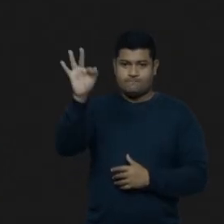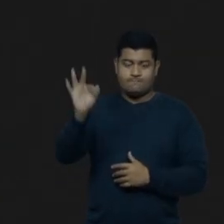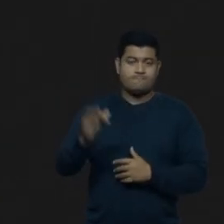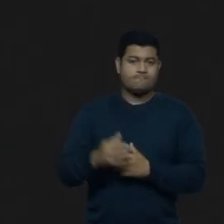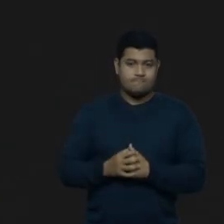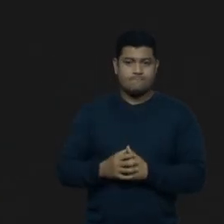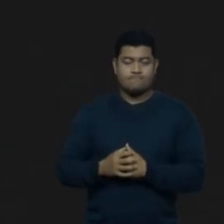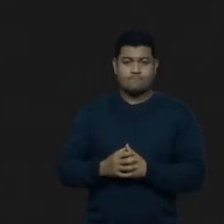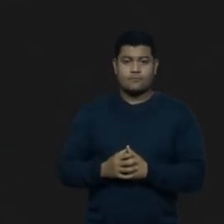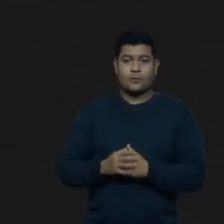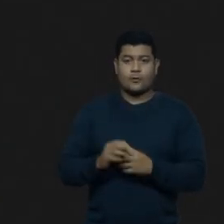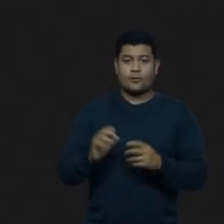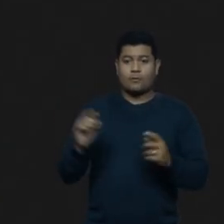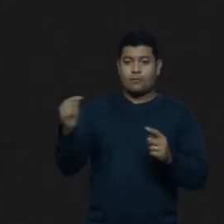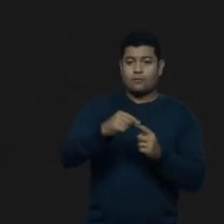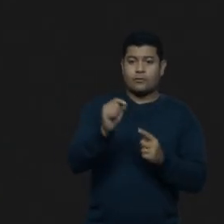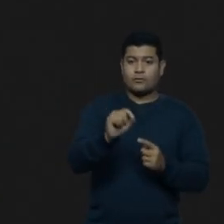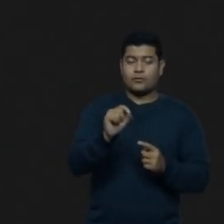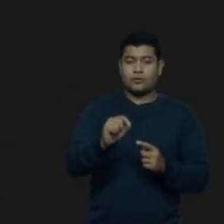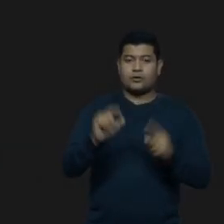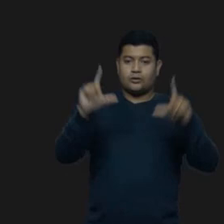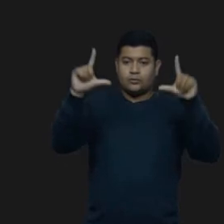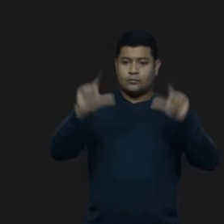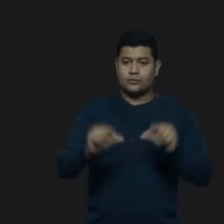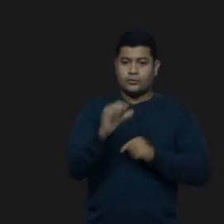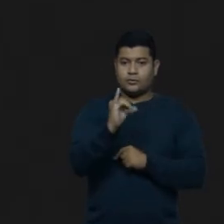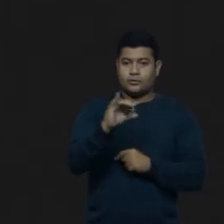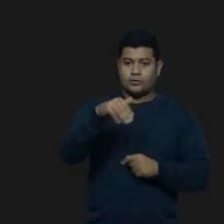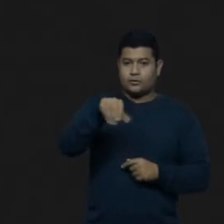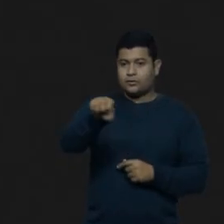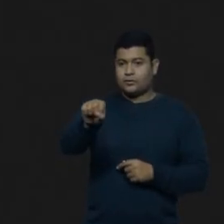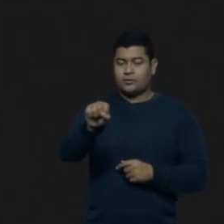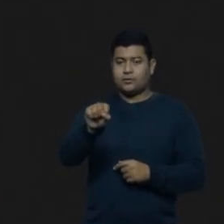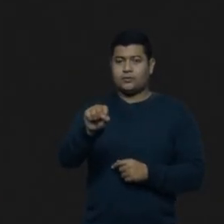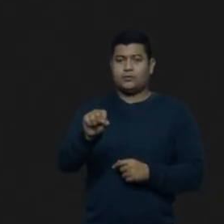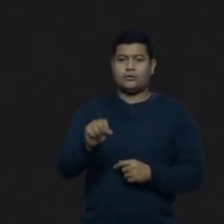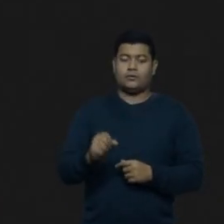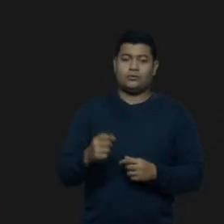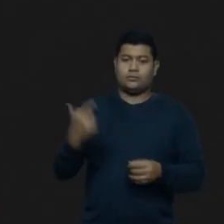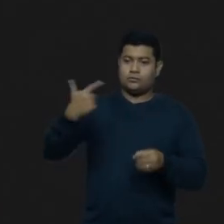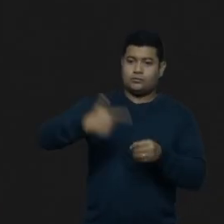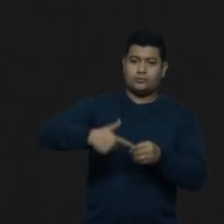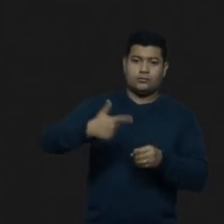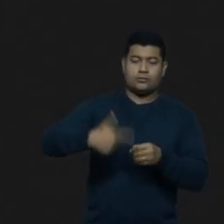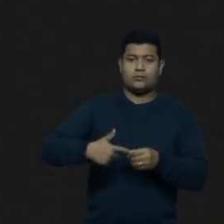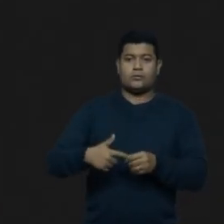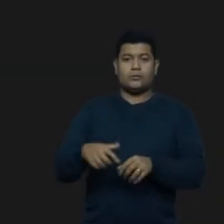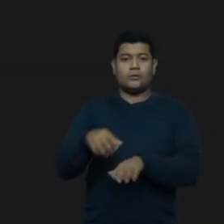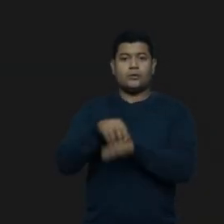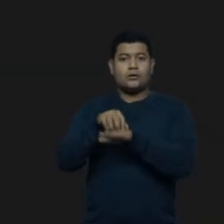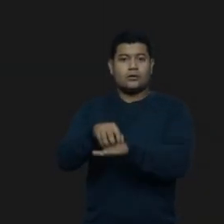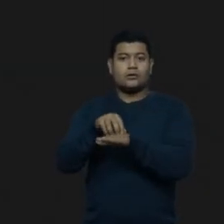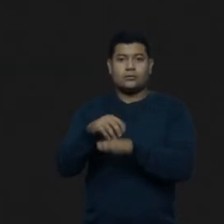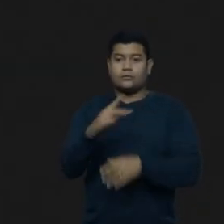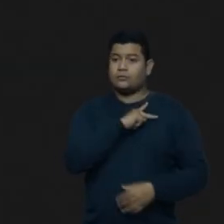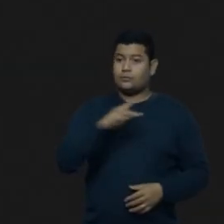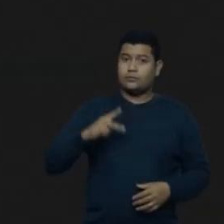da redução dos impostos do ICMS nos estados, combustíveis, transporte público, olha a importância